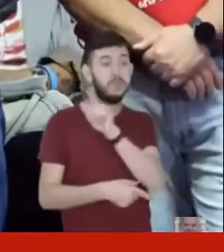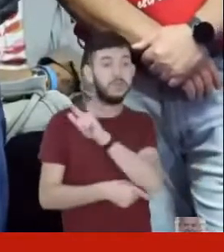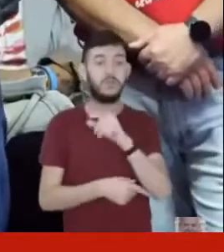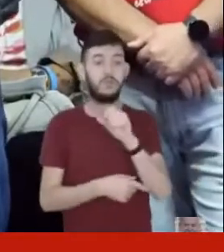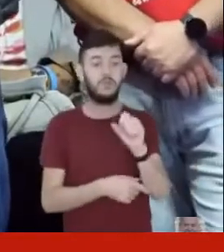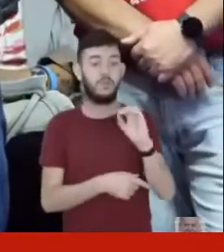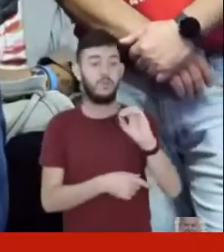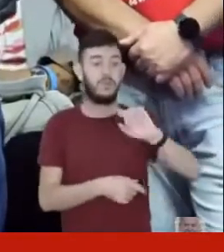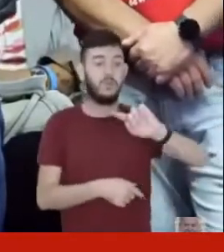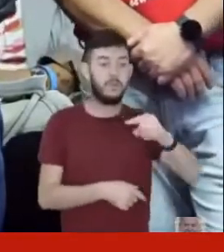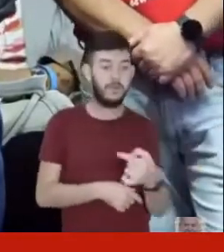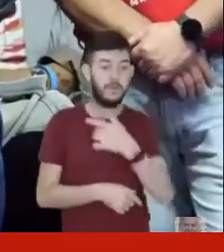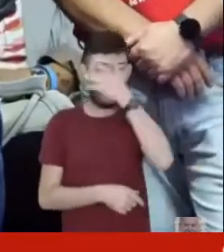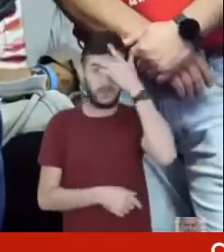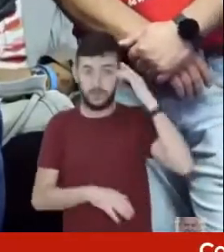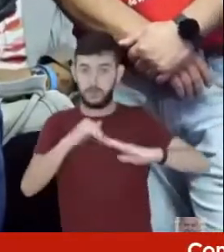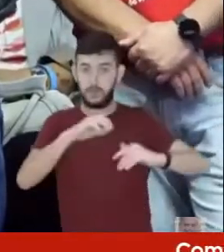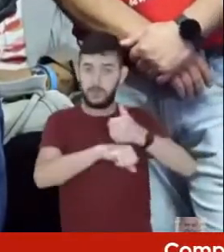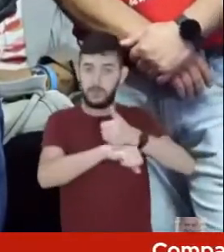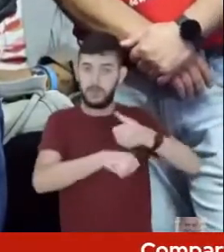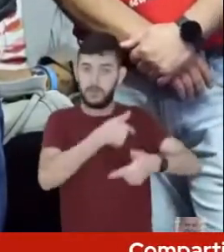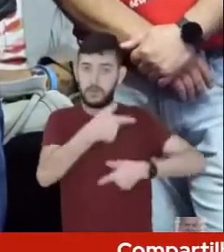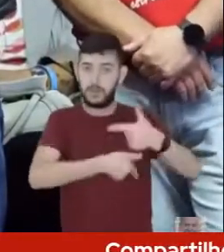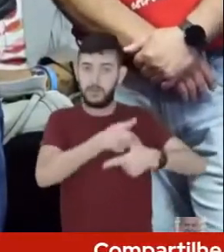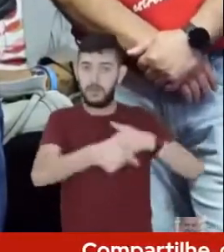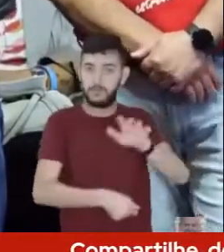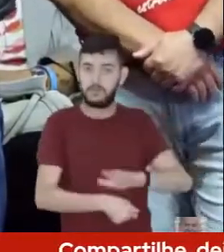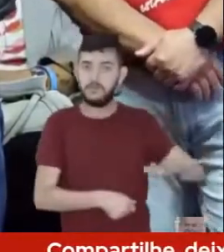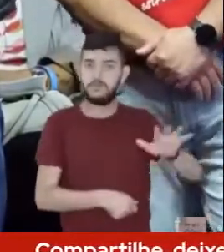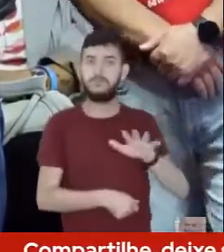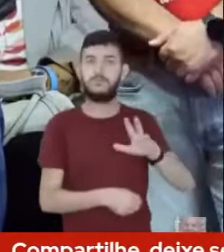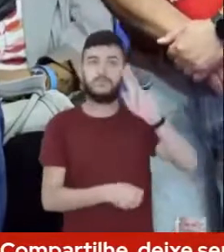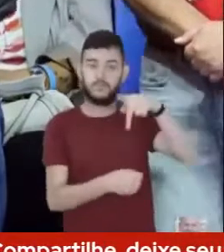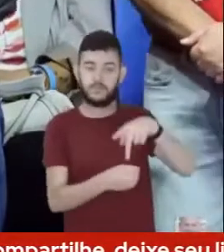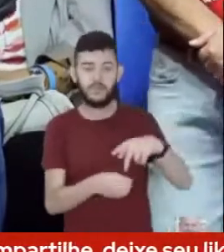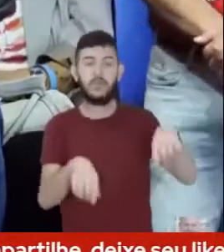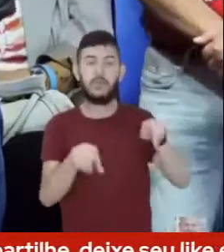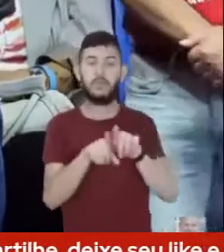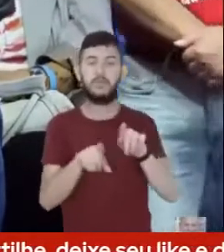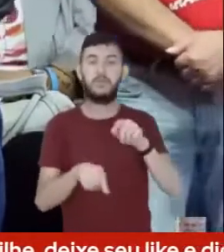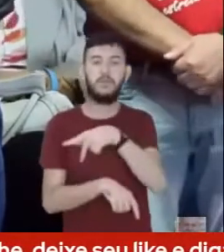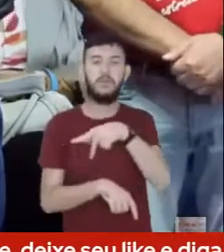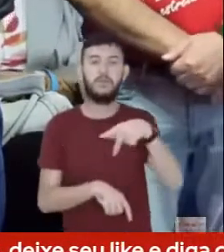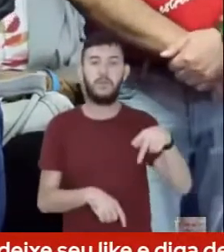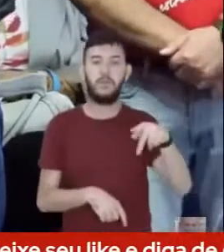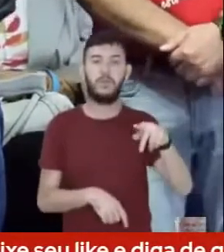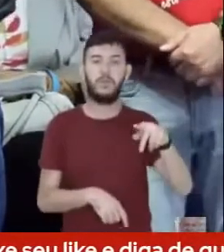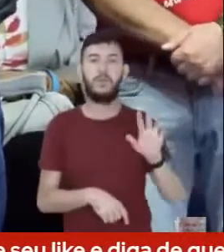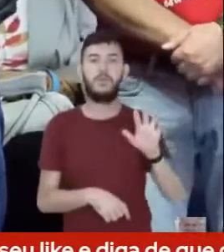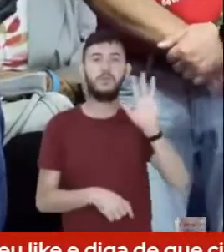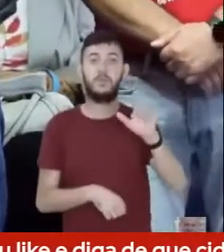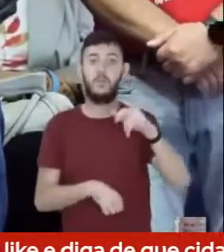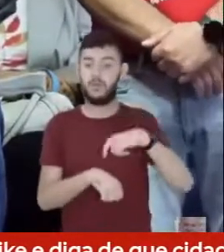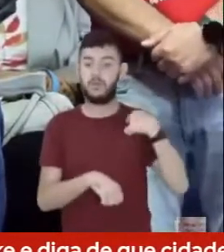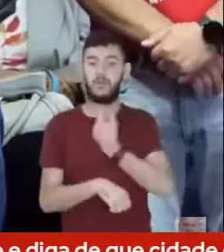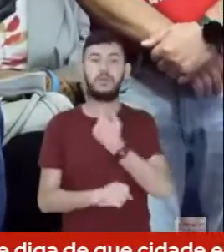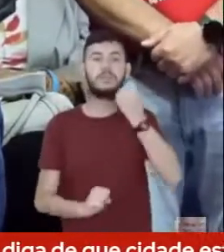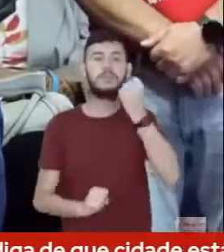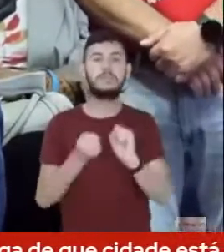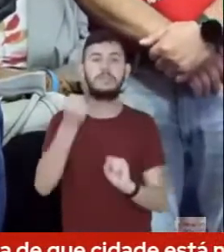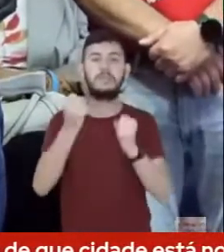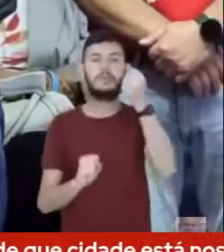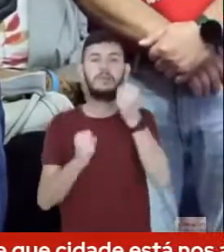uma Petrobras, meu presidente Lula, quando nós tínhamos a indústria naval destruída com algo em torno de 5